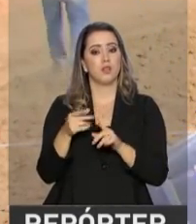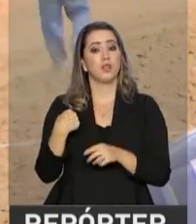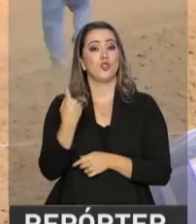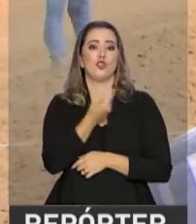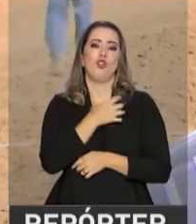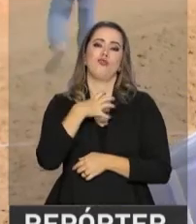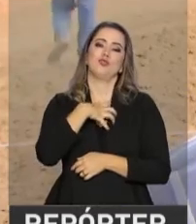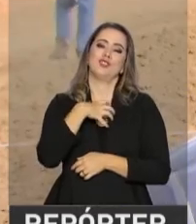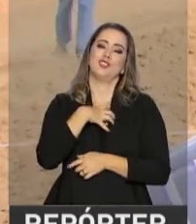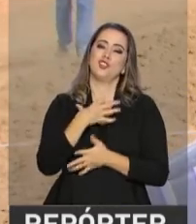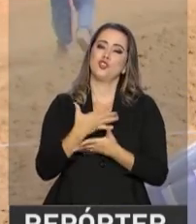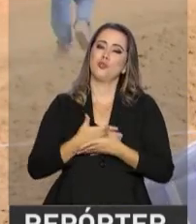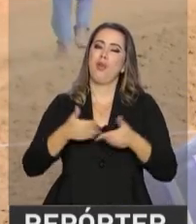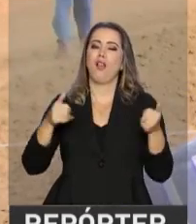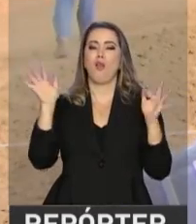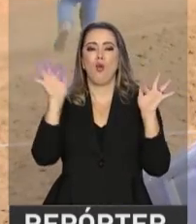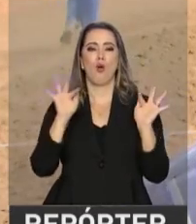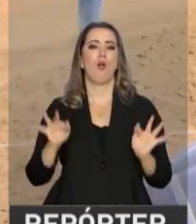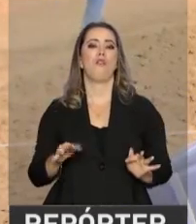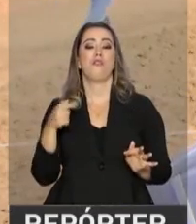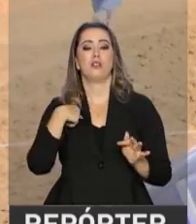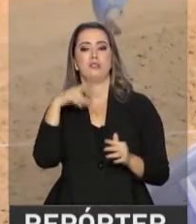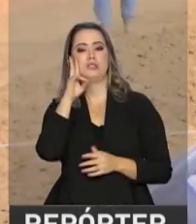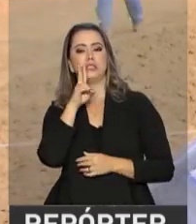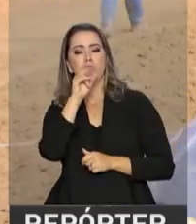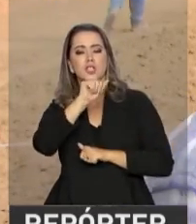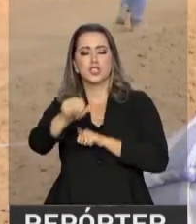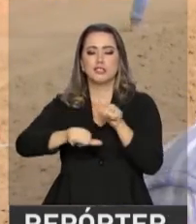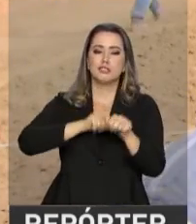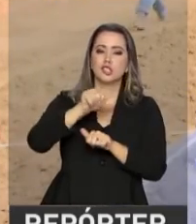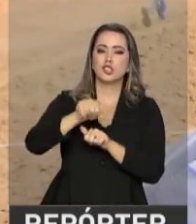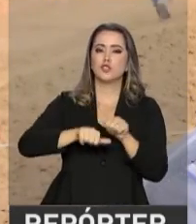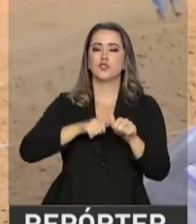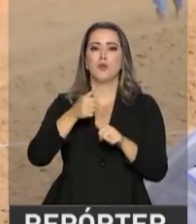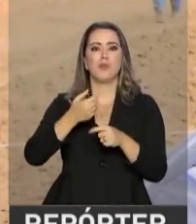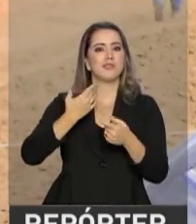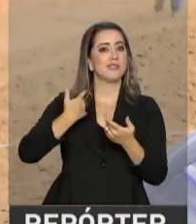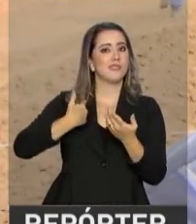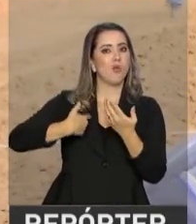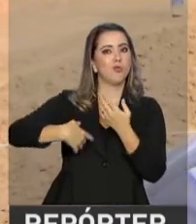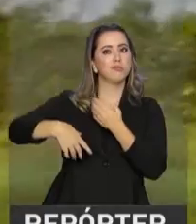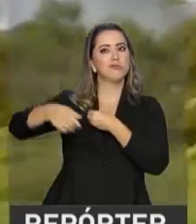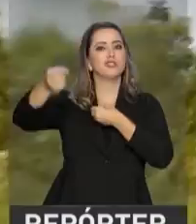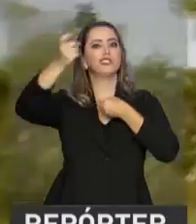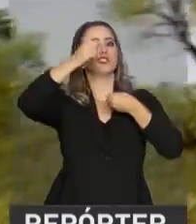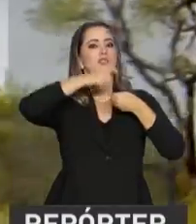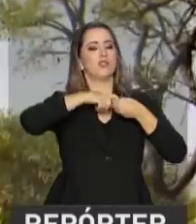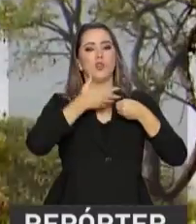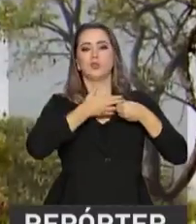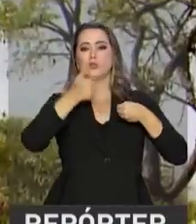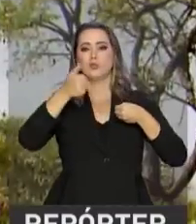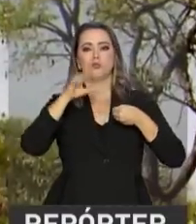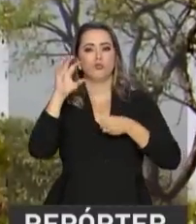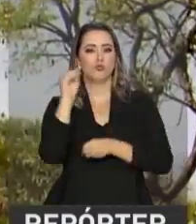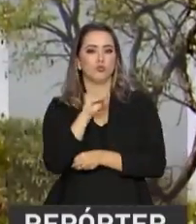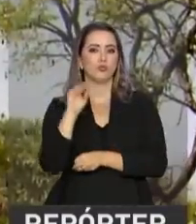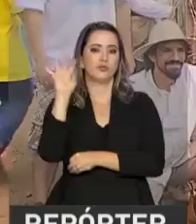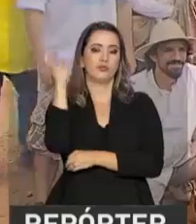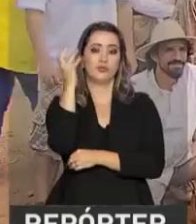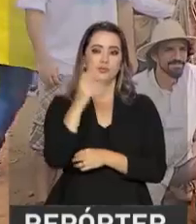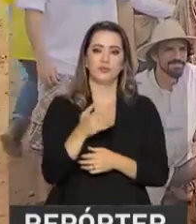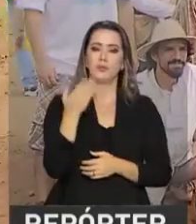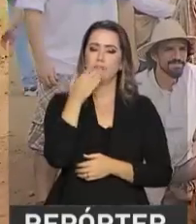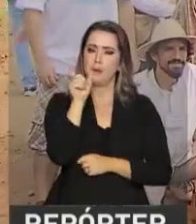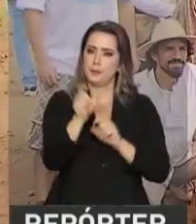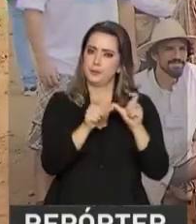gente nem vê que essa coisa voltando ao seu estado que era há 10 anos atrás e quem participar do 8º fórum mundial da